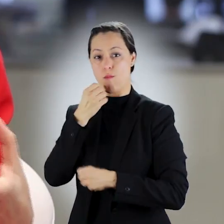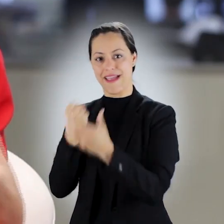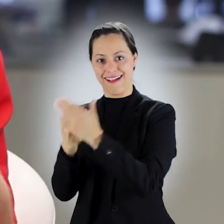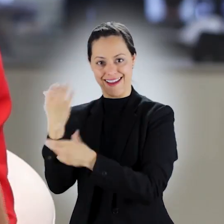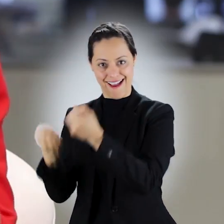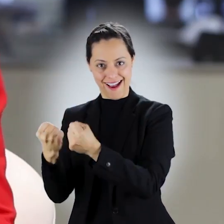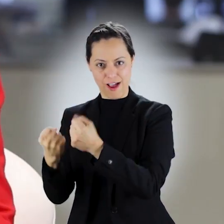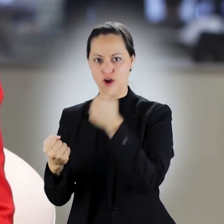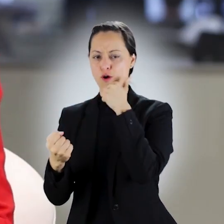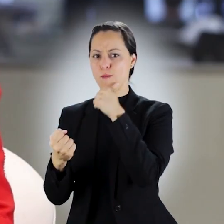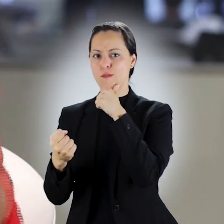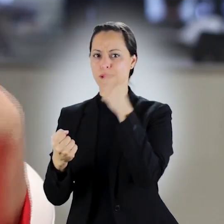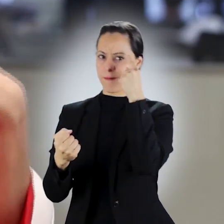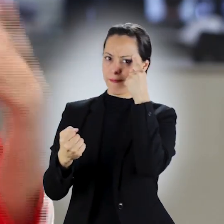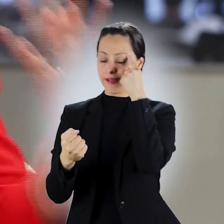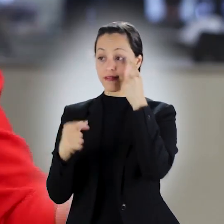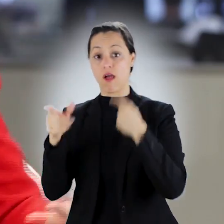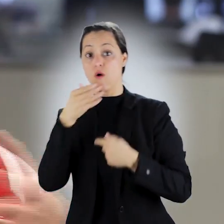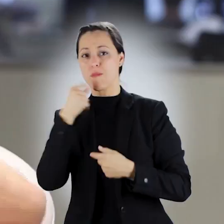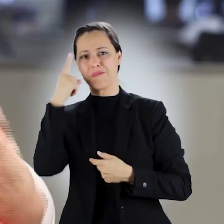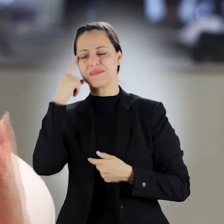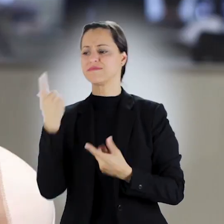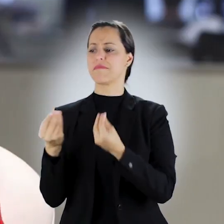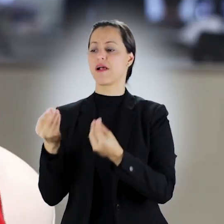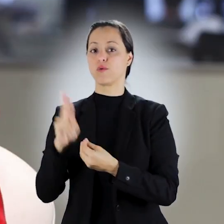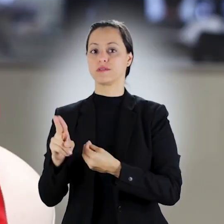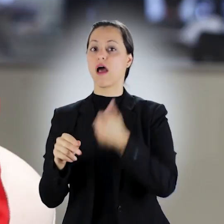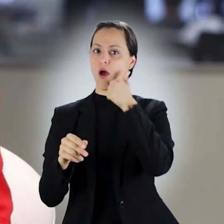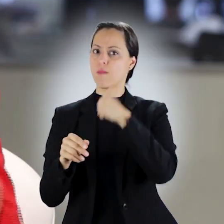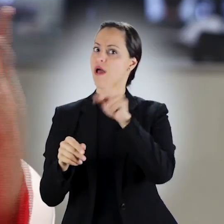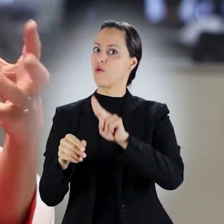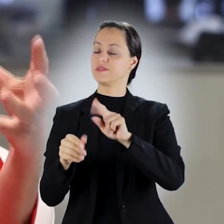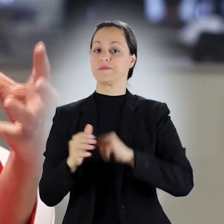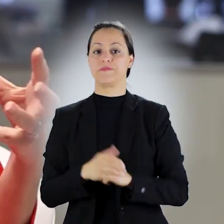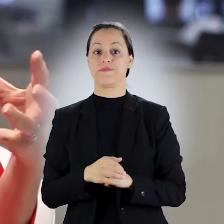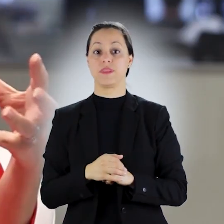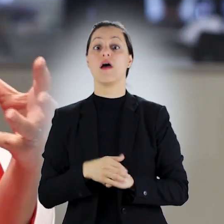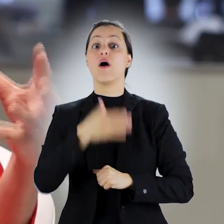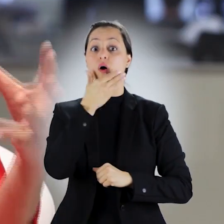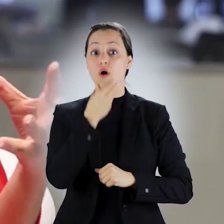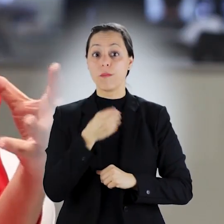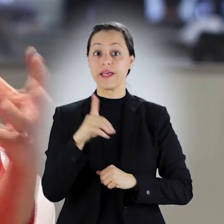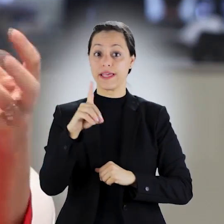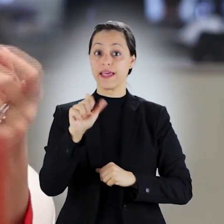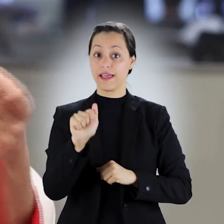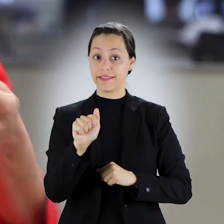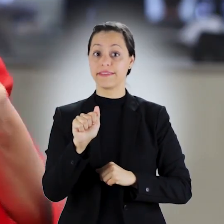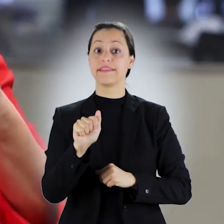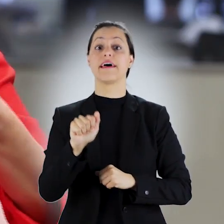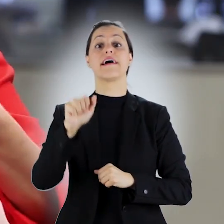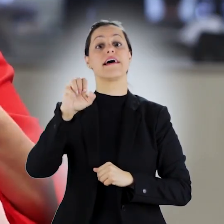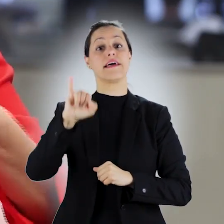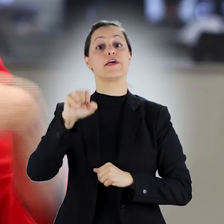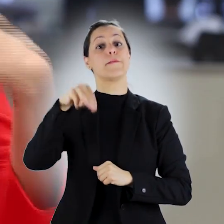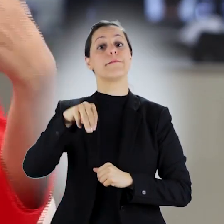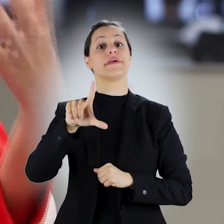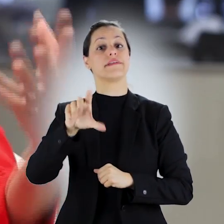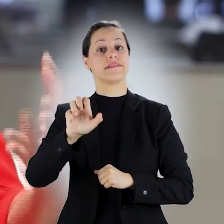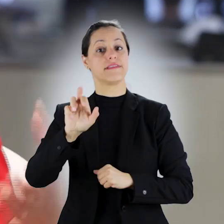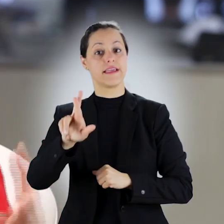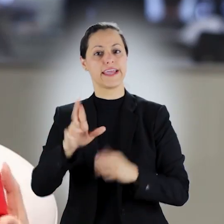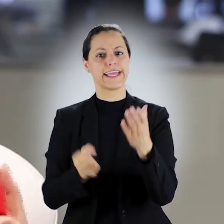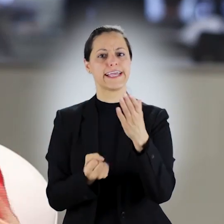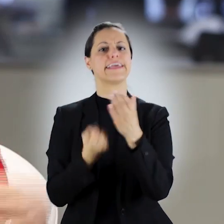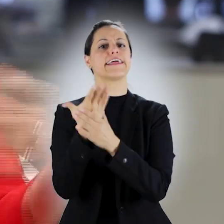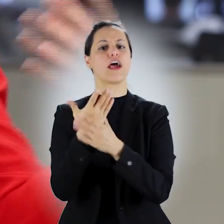carro, ele não tinha noção exatamente do que o carro seria. O motor ele foi criado pelo Daimler para substituir